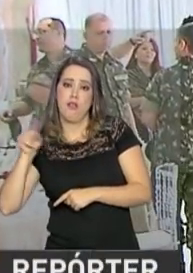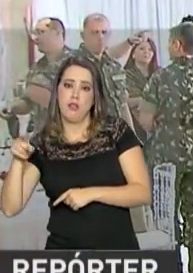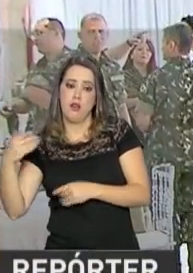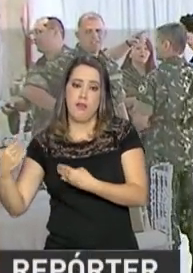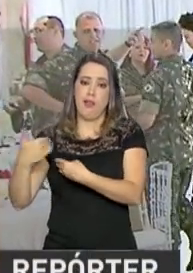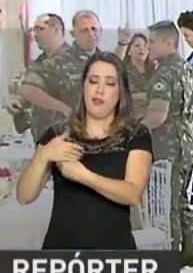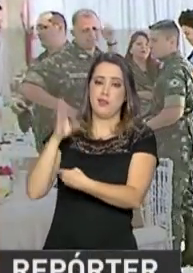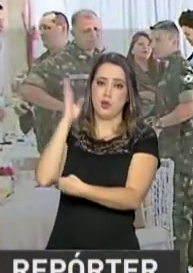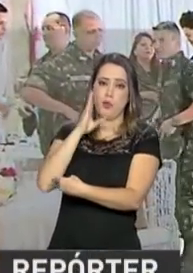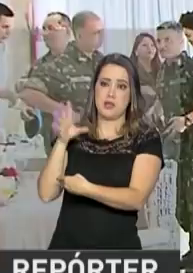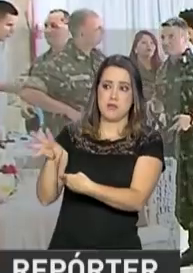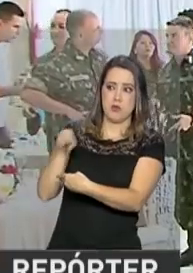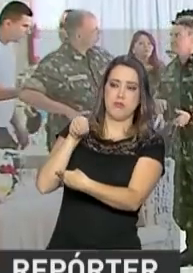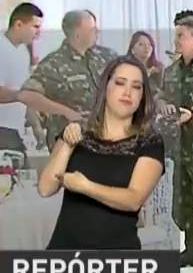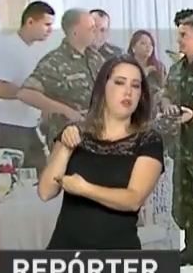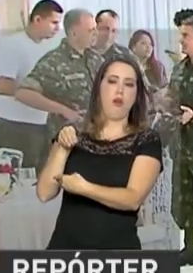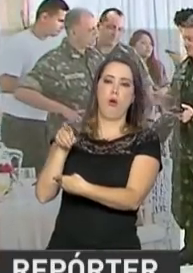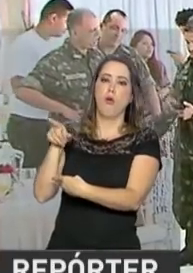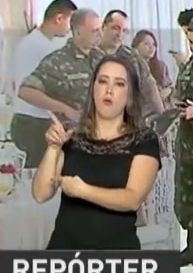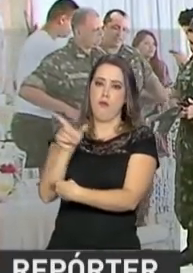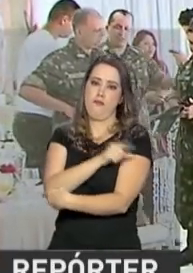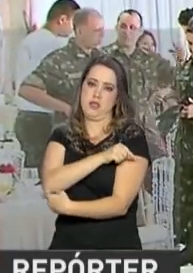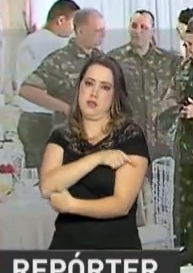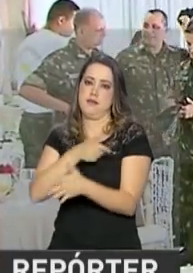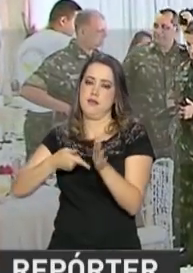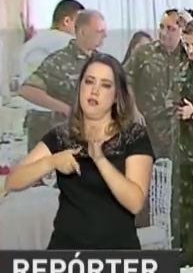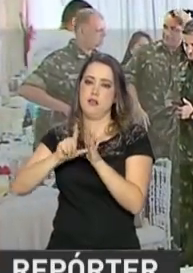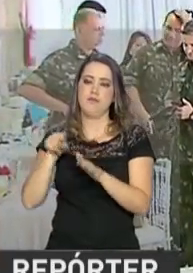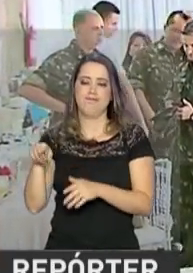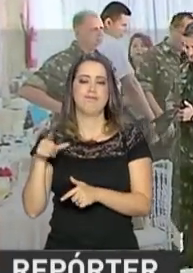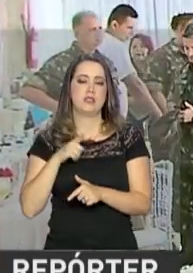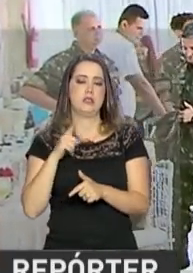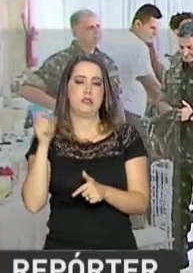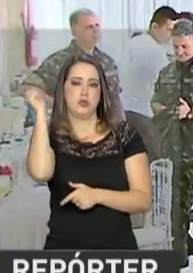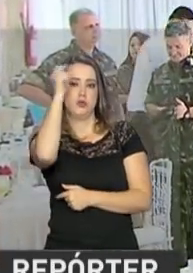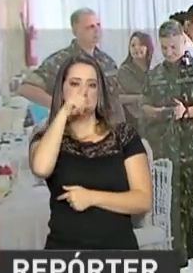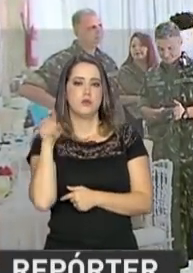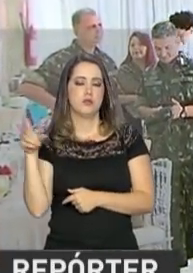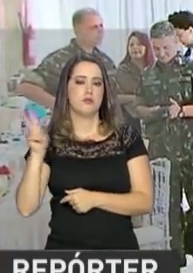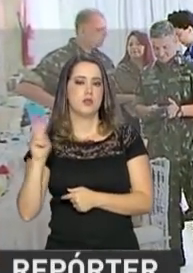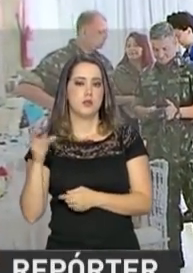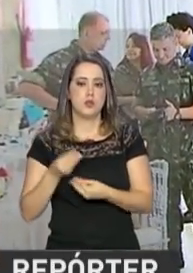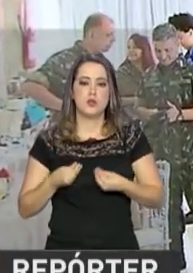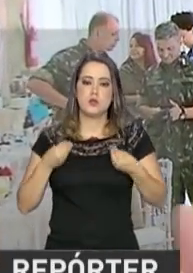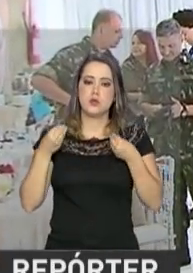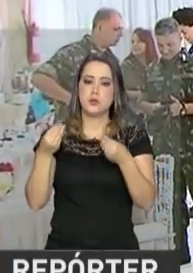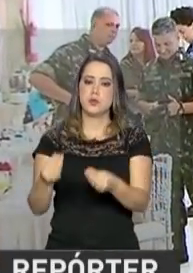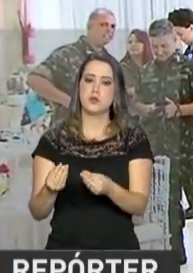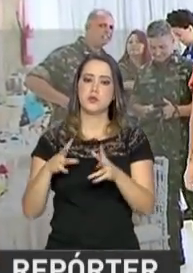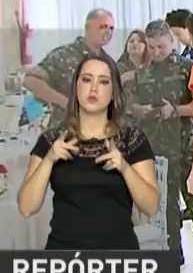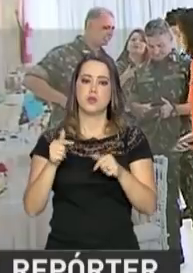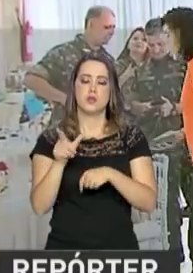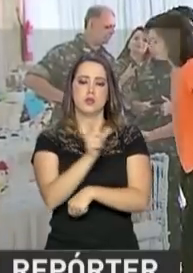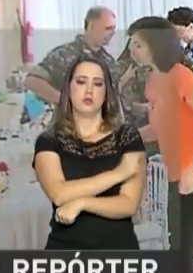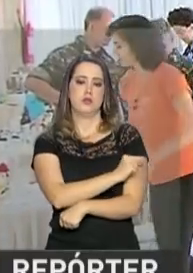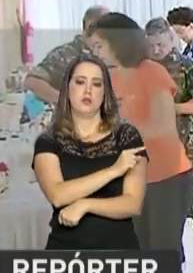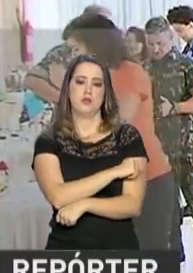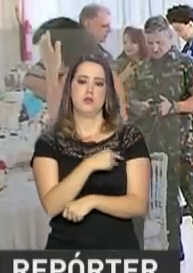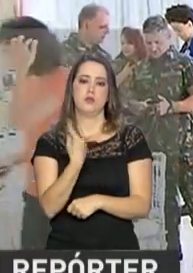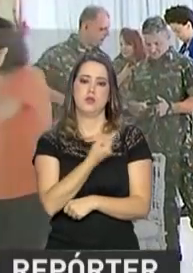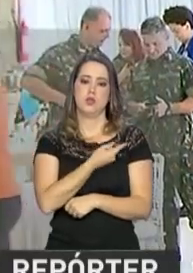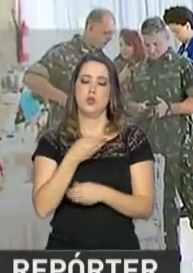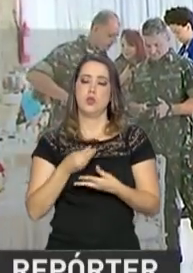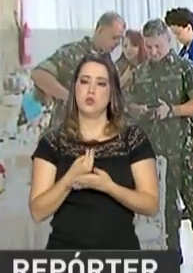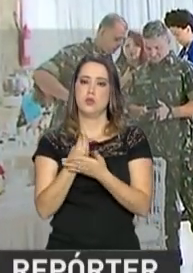venezuelanos têm tido dificuldade naquele país e nós estamos disponibilizando todas as vacinas que nós